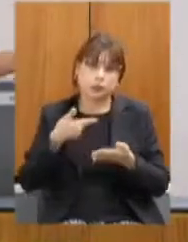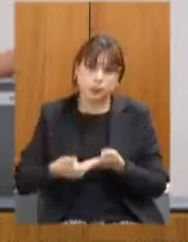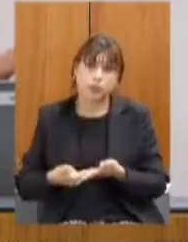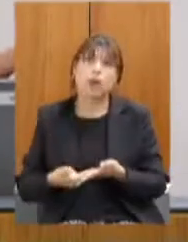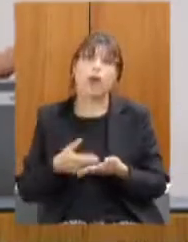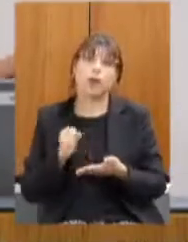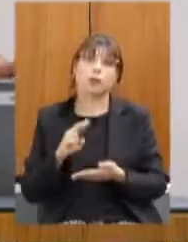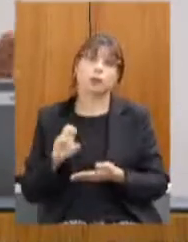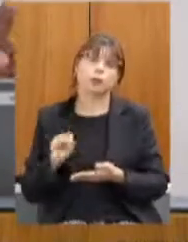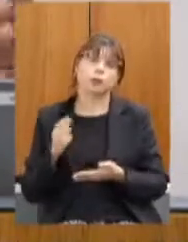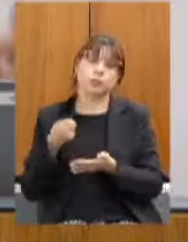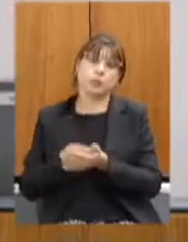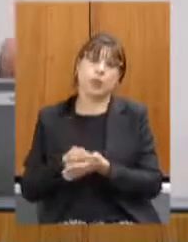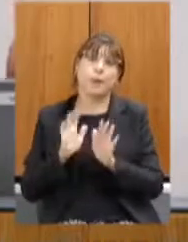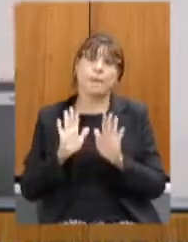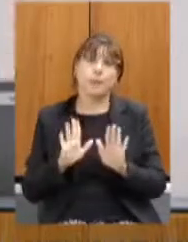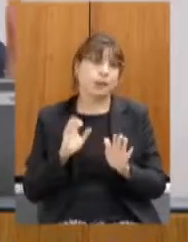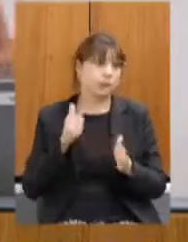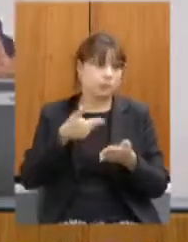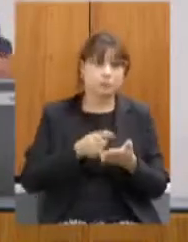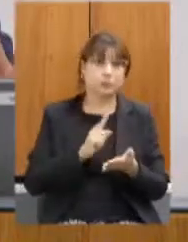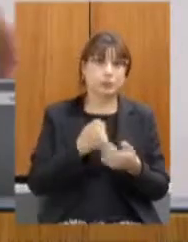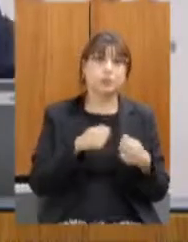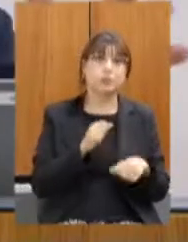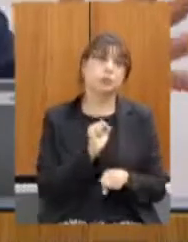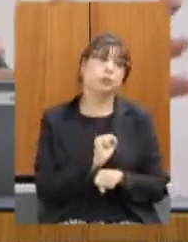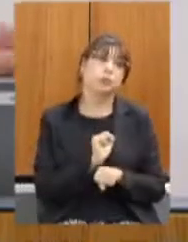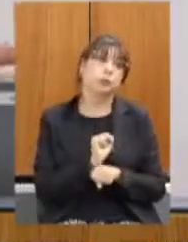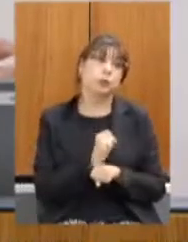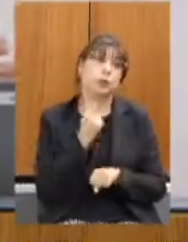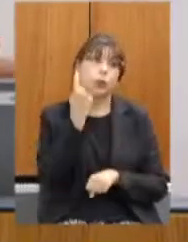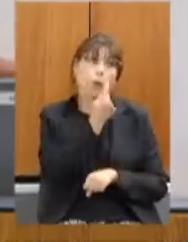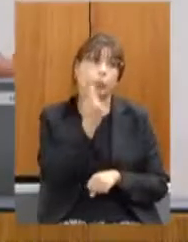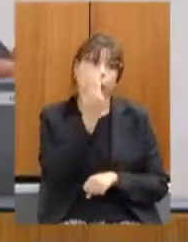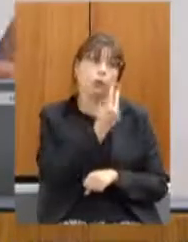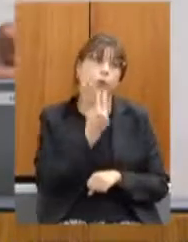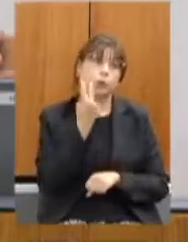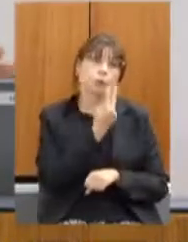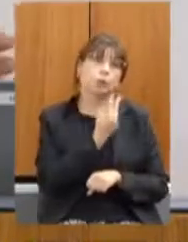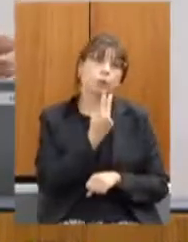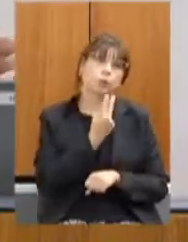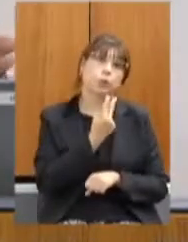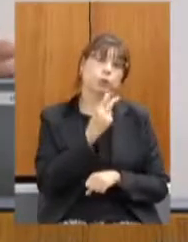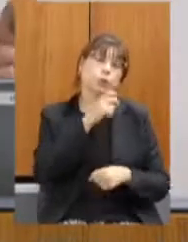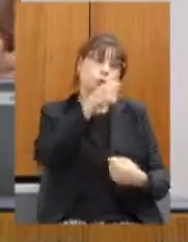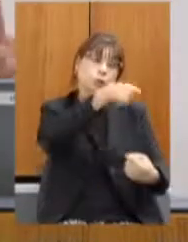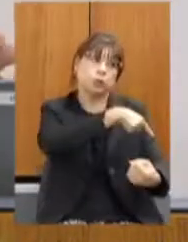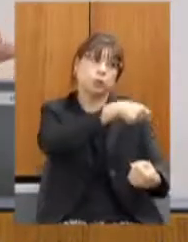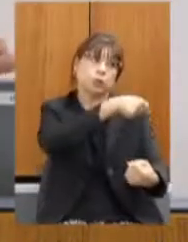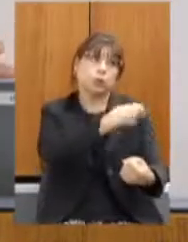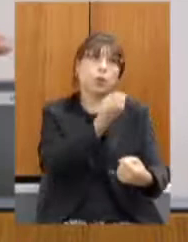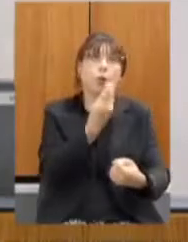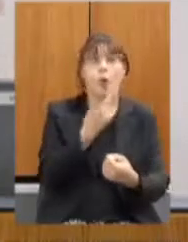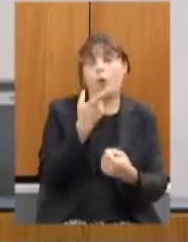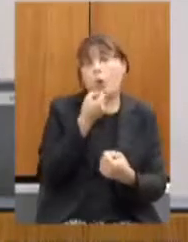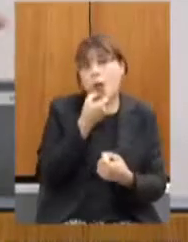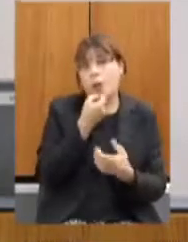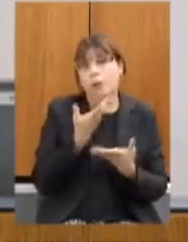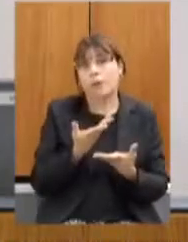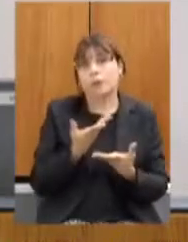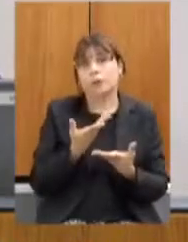Aí sim os seus cobra mas você não internado Ele tem que ficar ali durante uma hora duas horas tomando soro tomando o medicamento